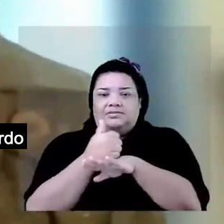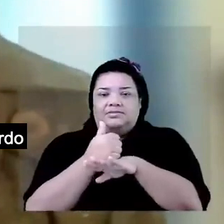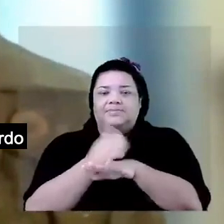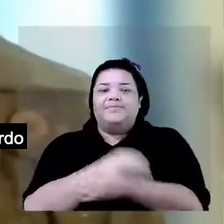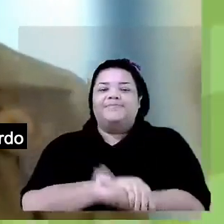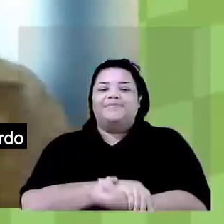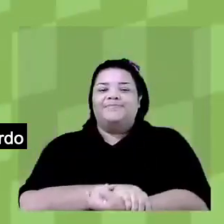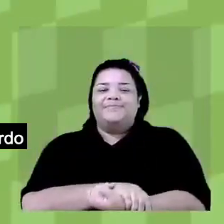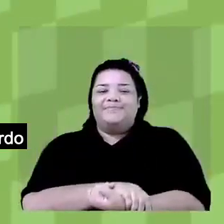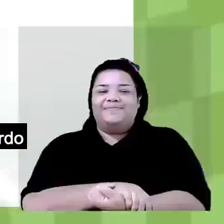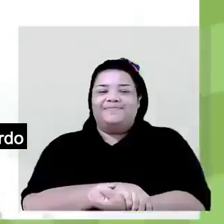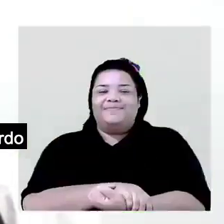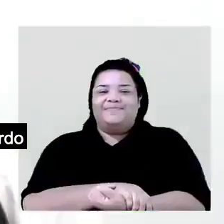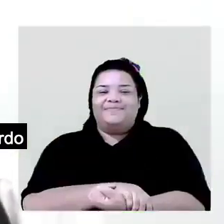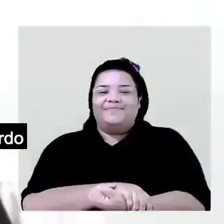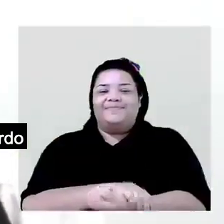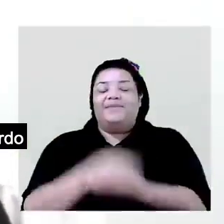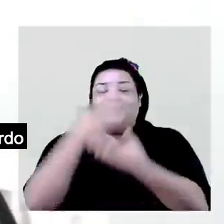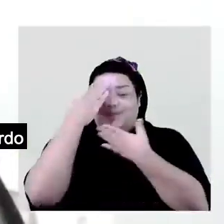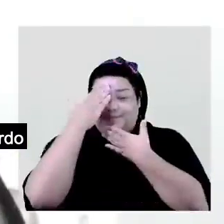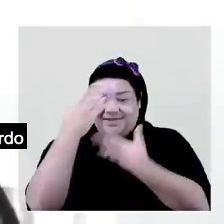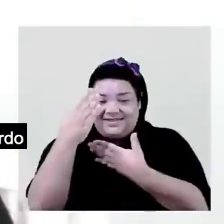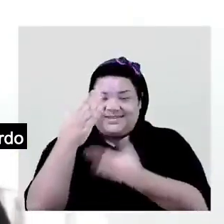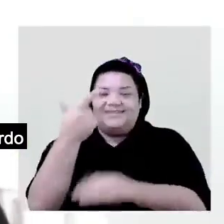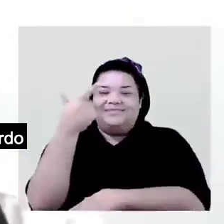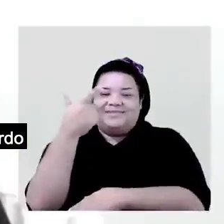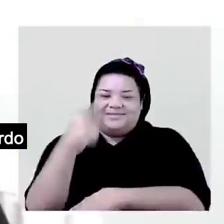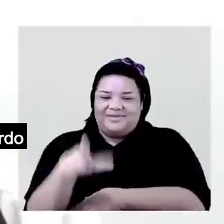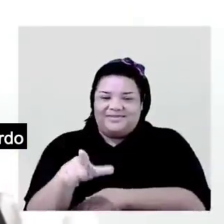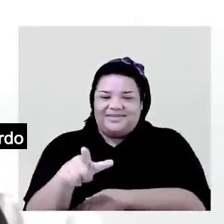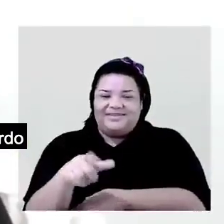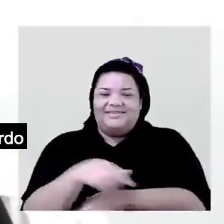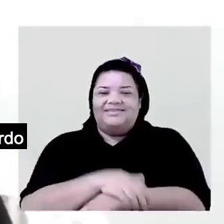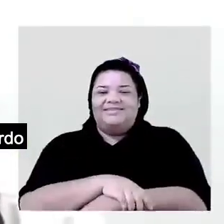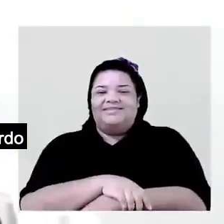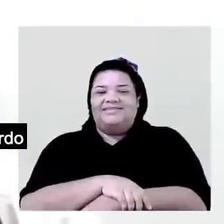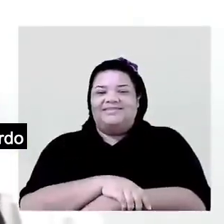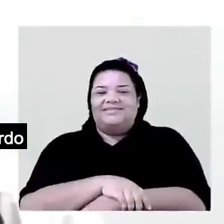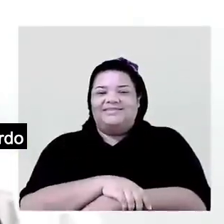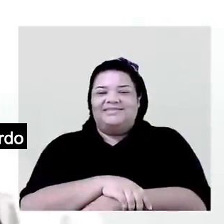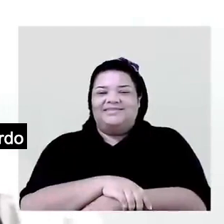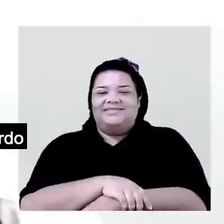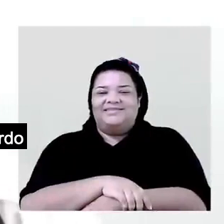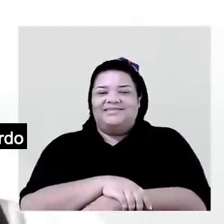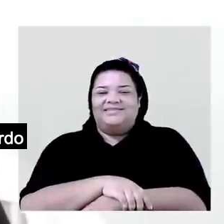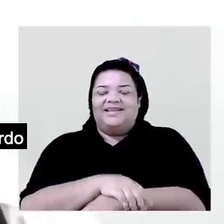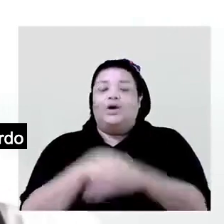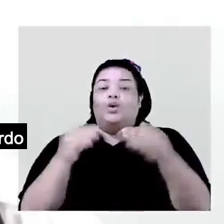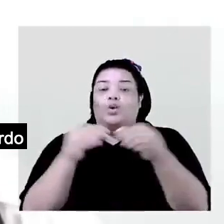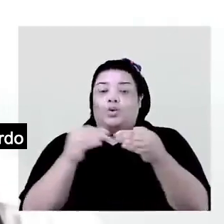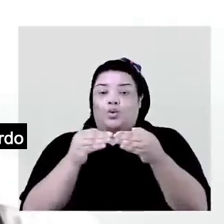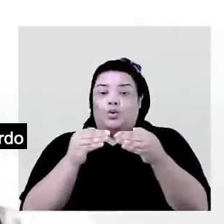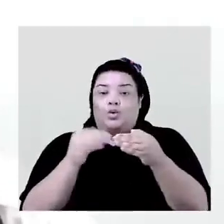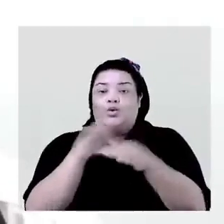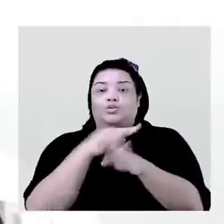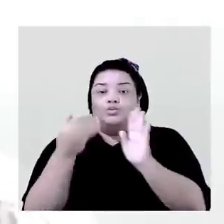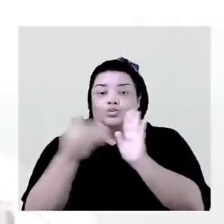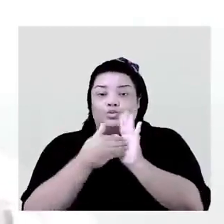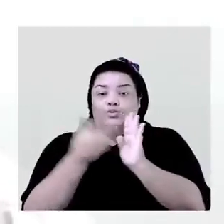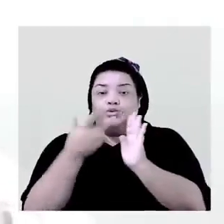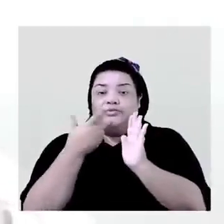Muito obrigada mais uma vez. Só complementação, assim, né? Concordo com tudo que foi dito e